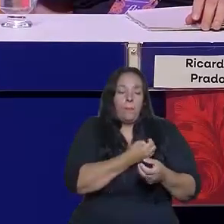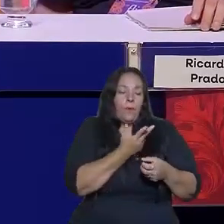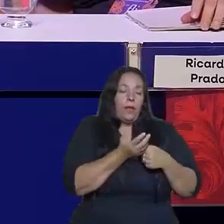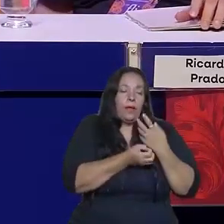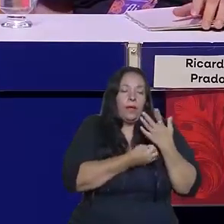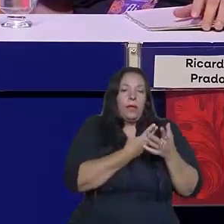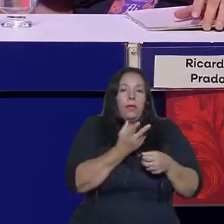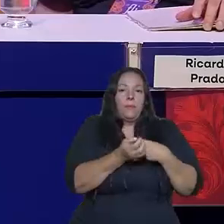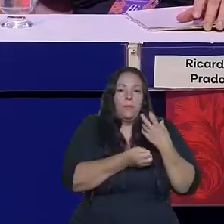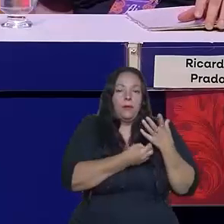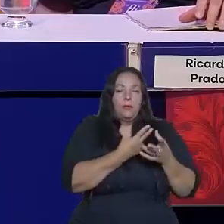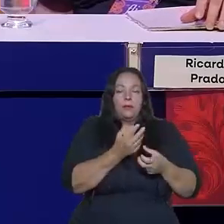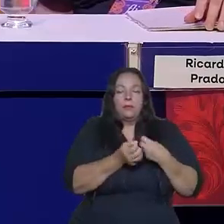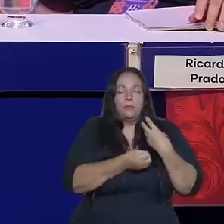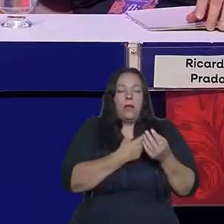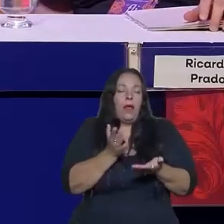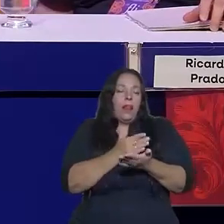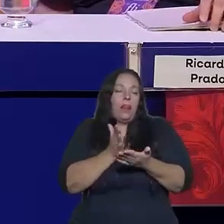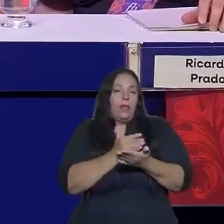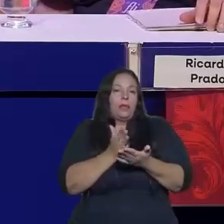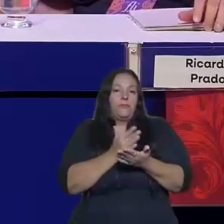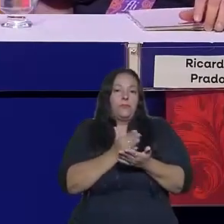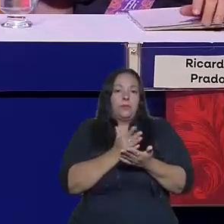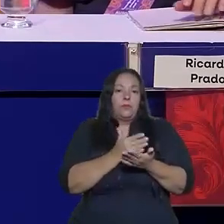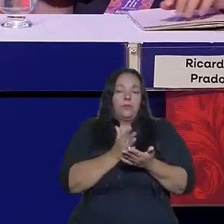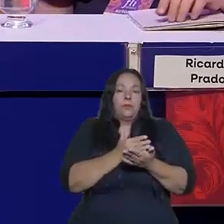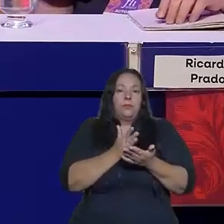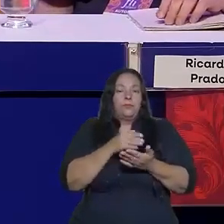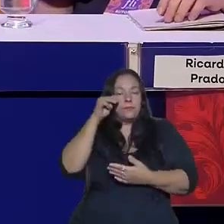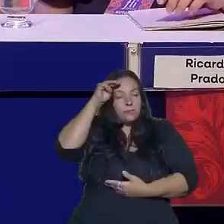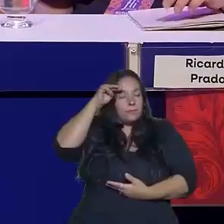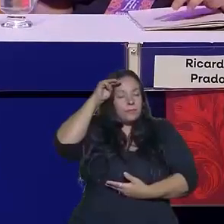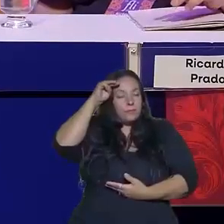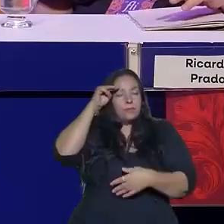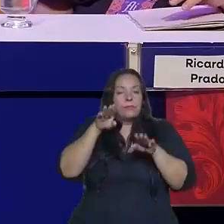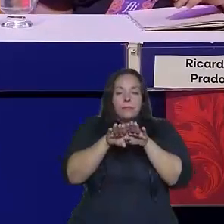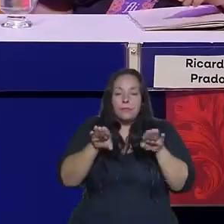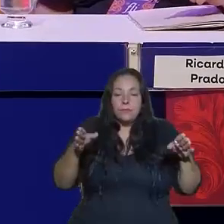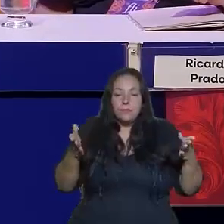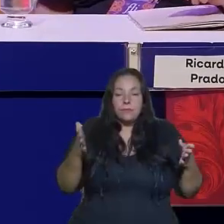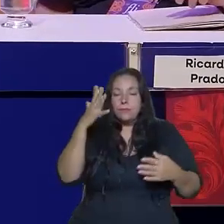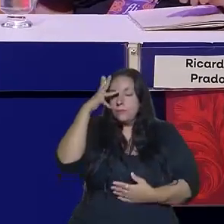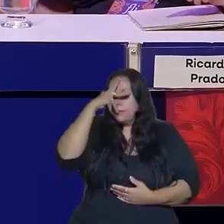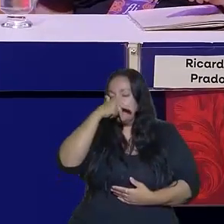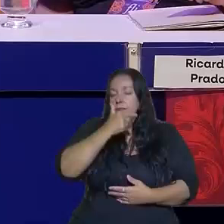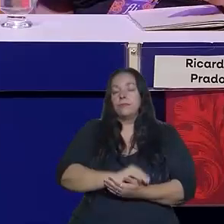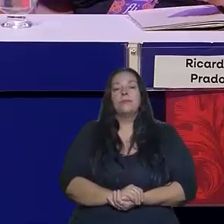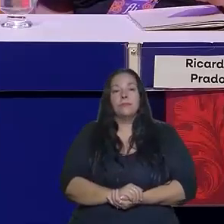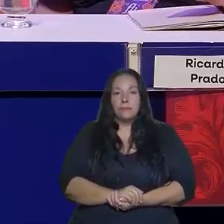poemas, tem esse agora que é um livro de memórias, né? Pensando nessa mesa tão bonita que a gente teve